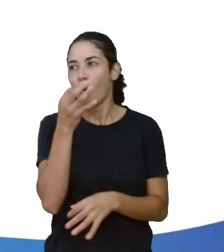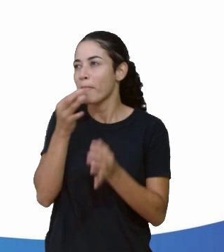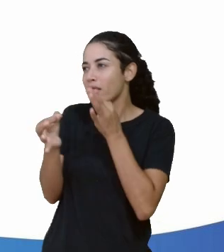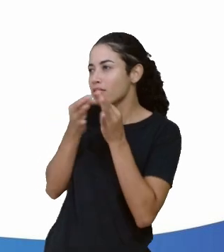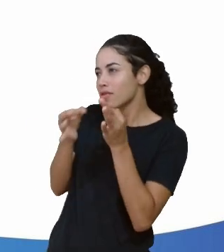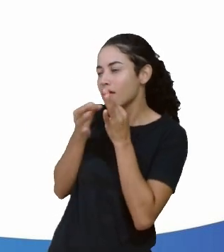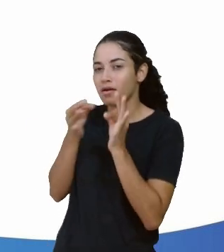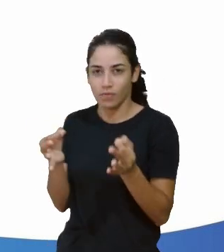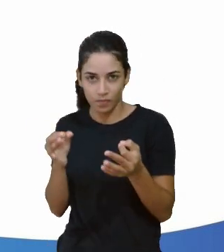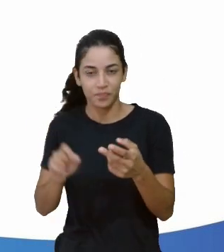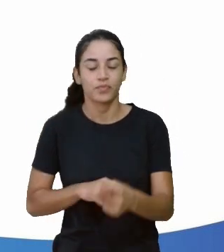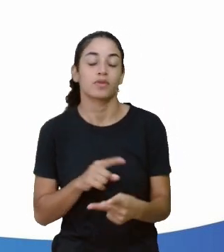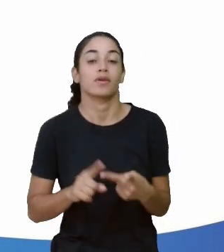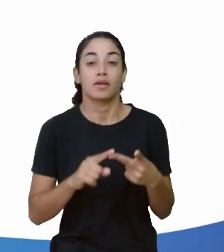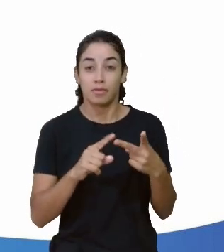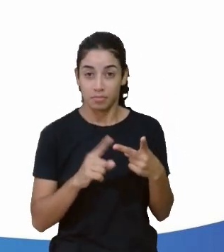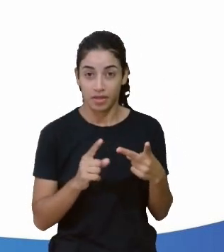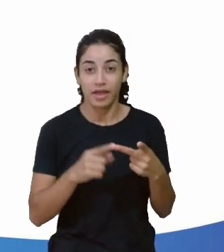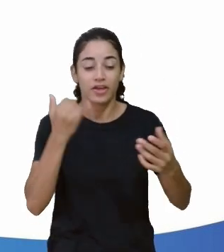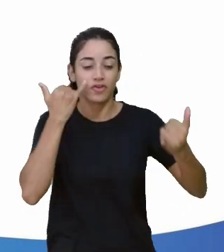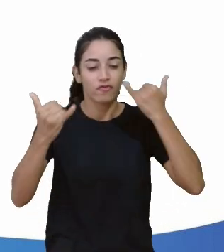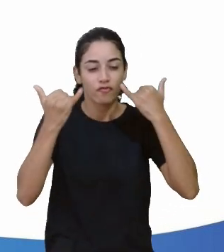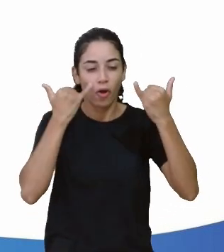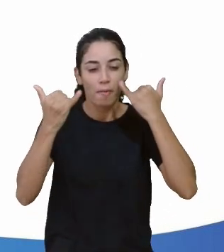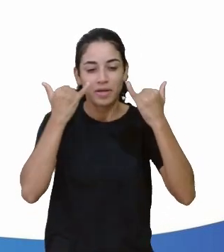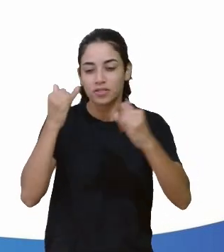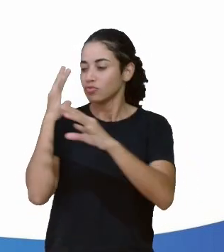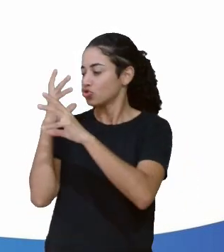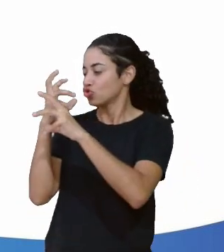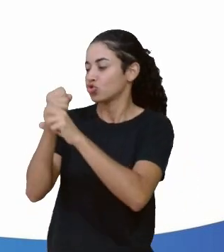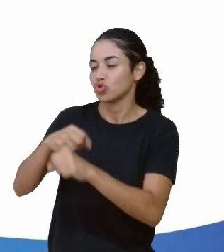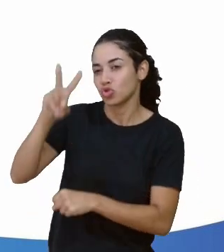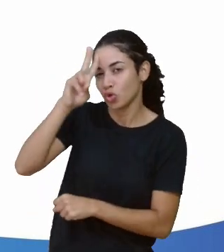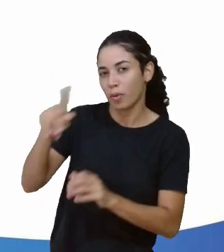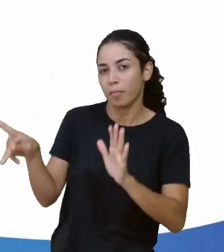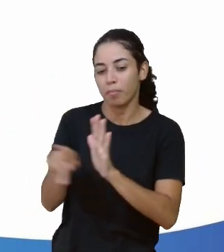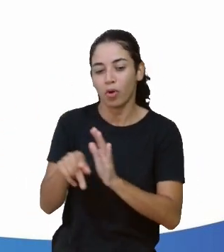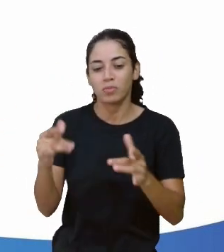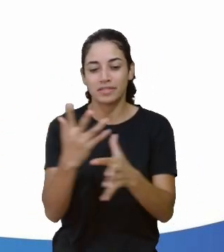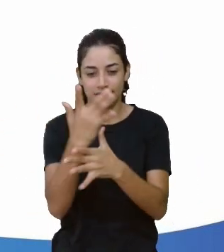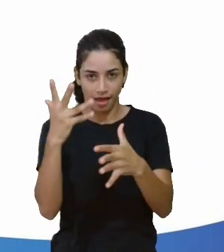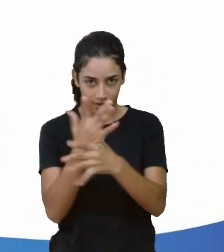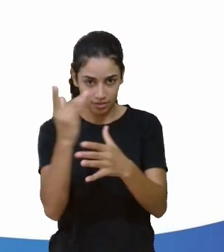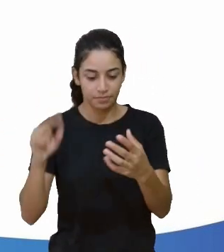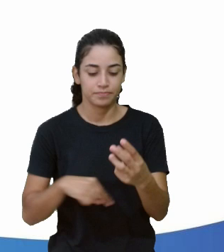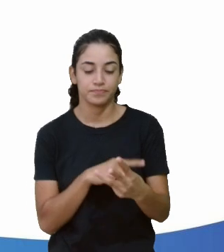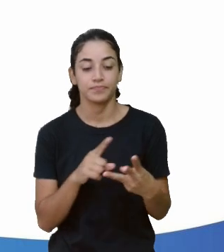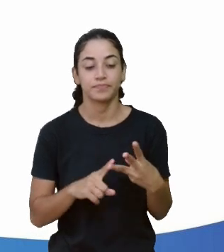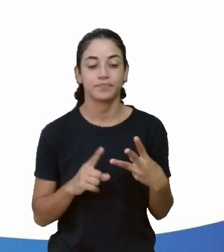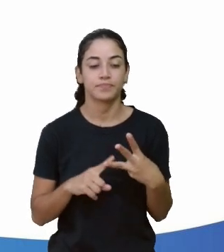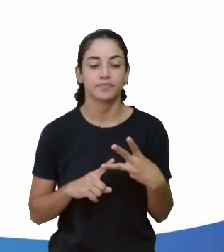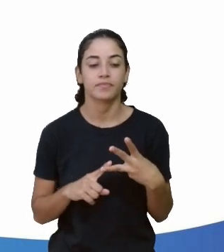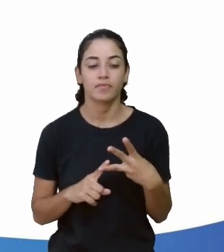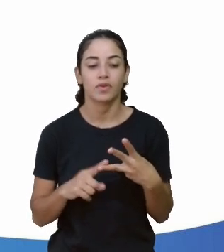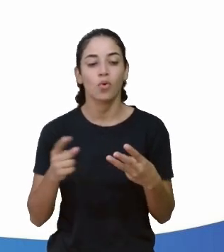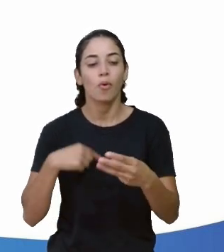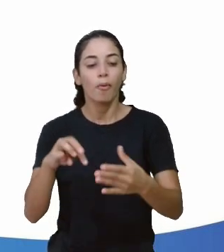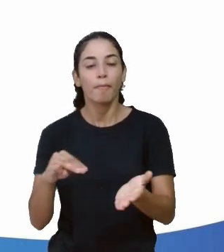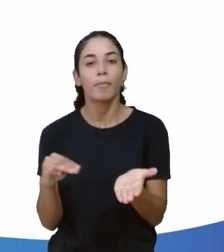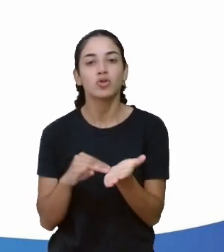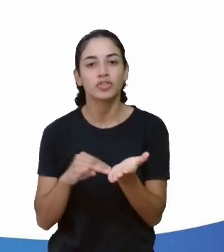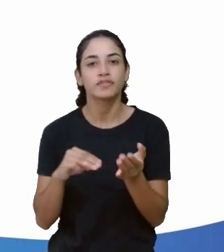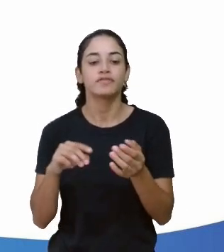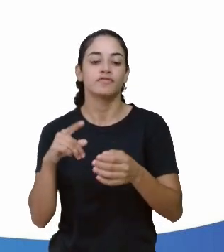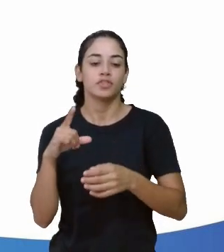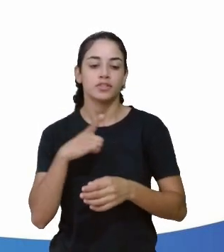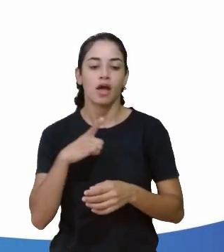Turquia. Letra B. São as informações históricas sobre as cidades da Turquia. Letra C. São os motivos que